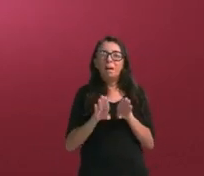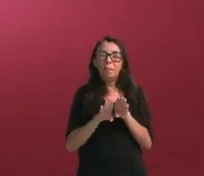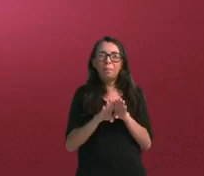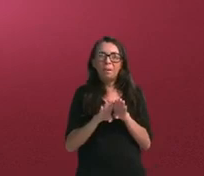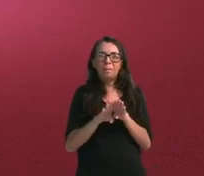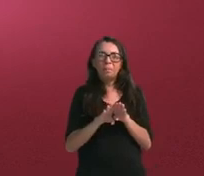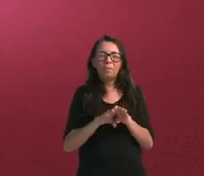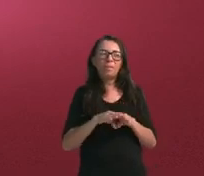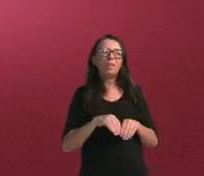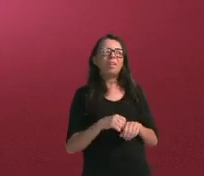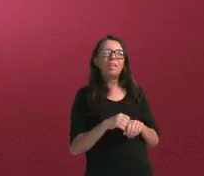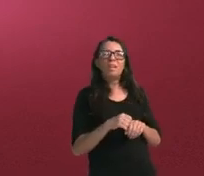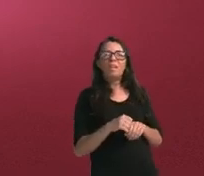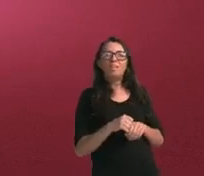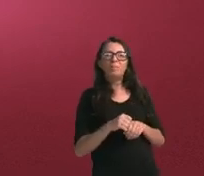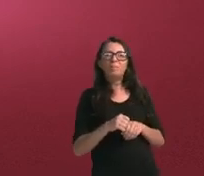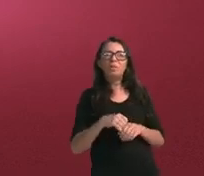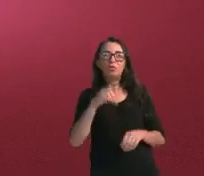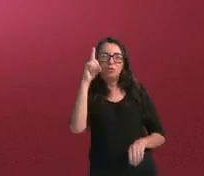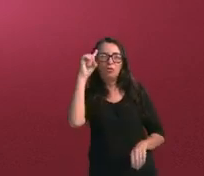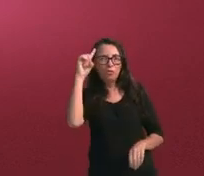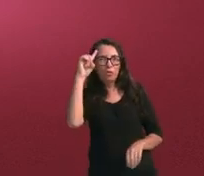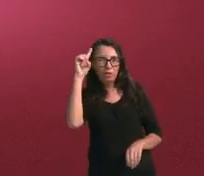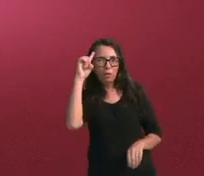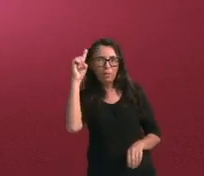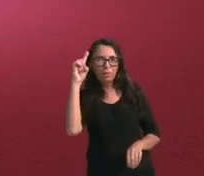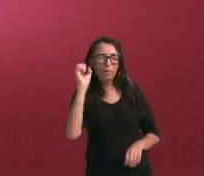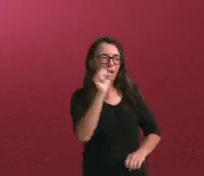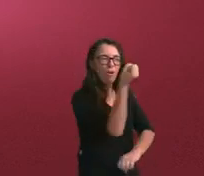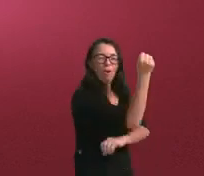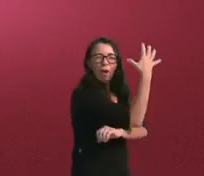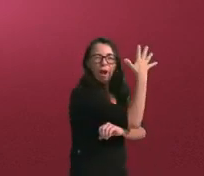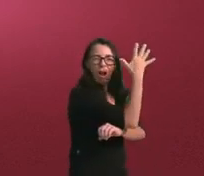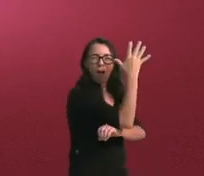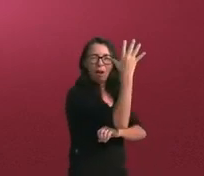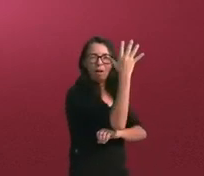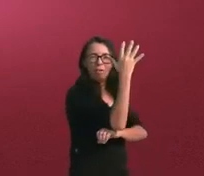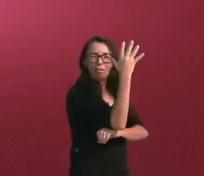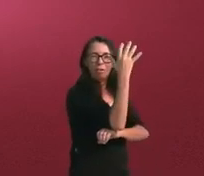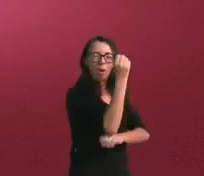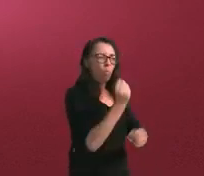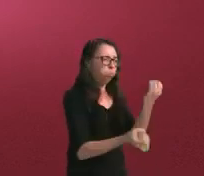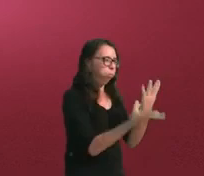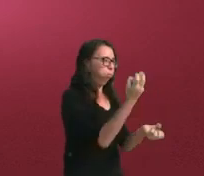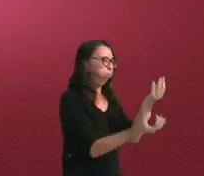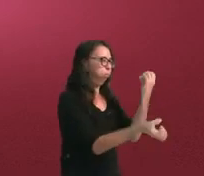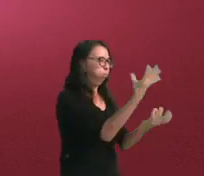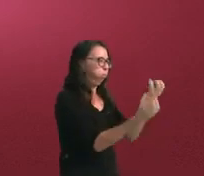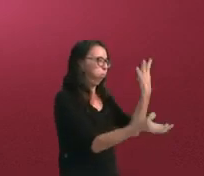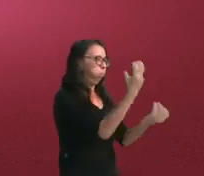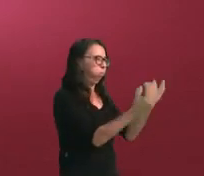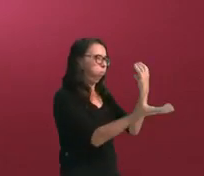o Senhor tinha para com Moisés. Deixou muito claro